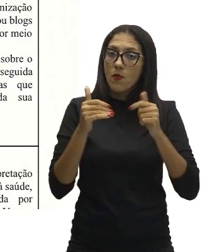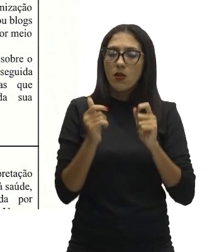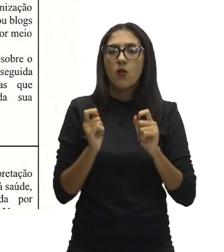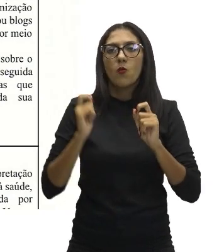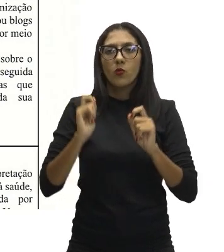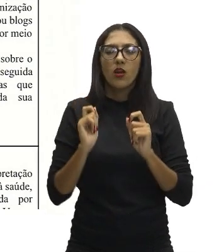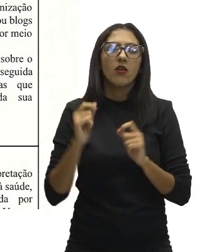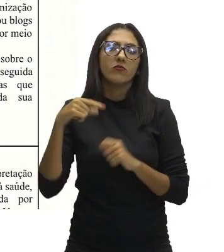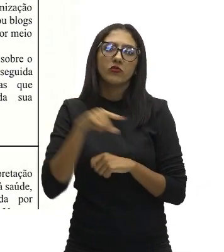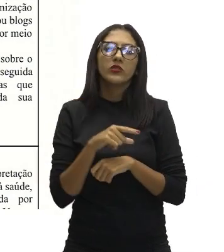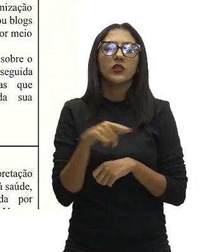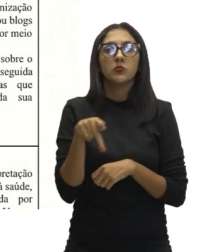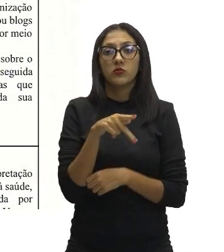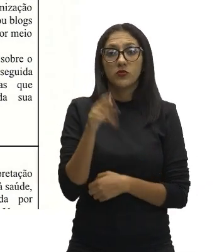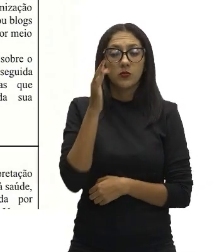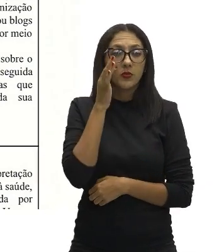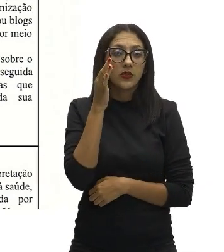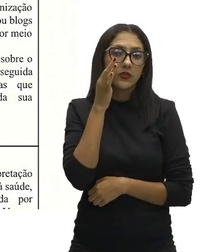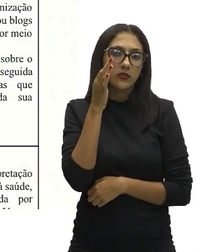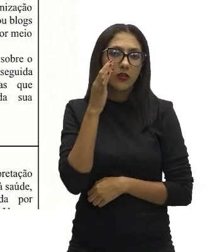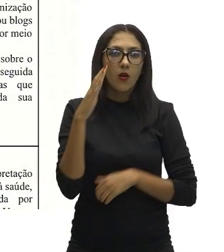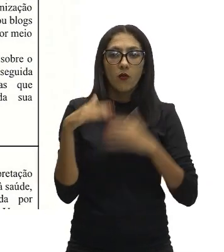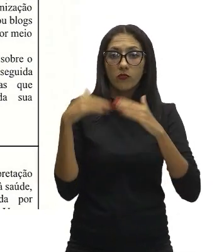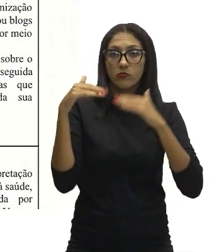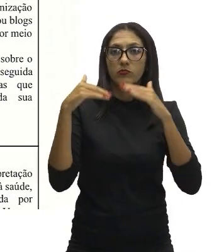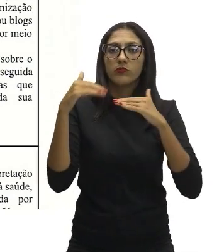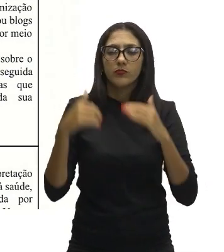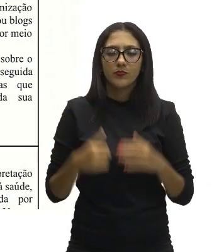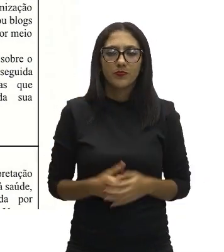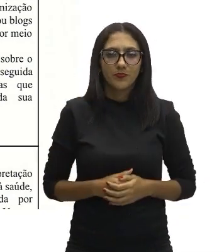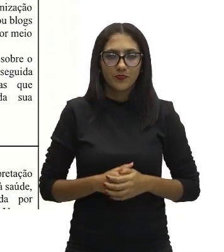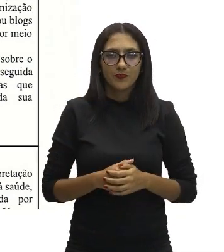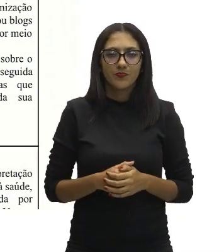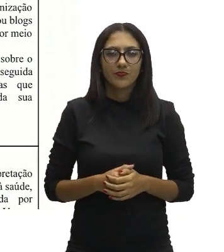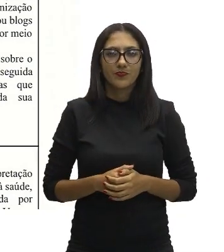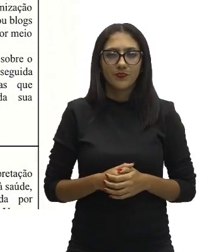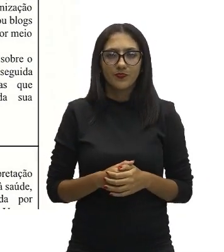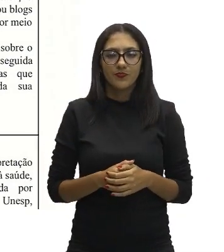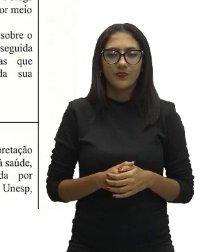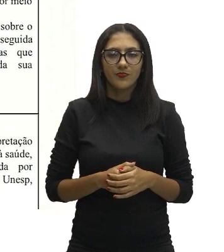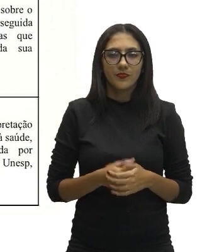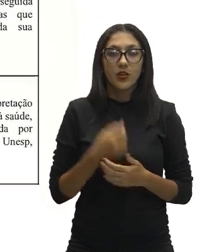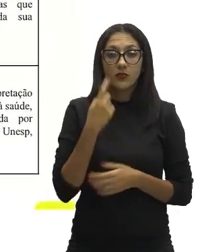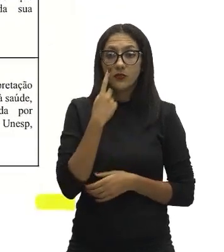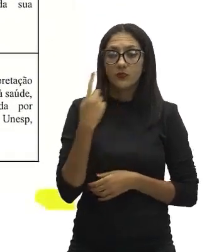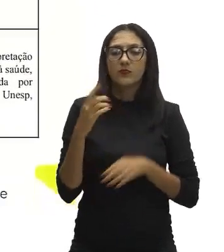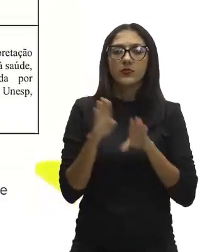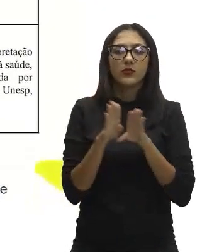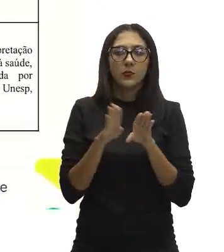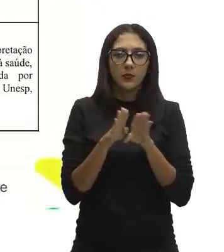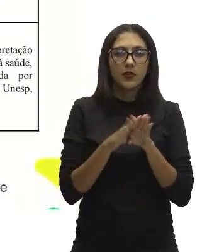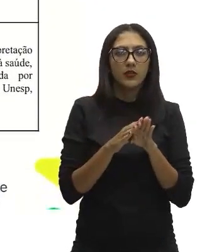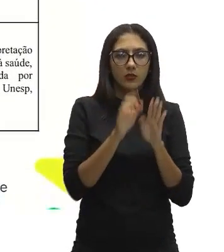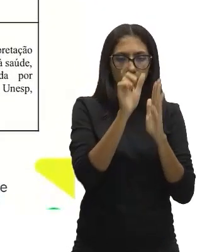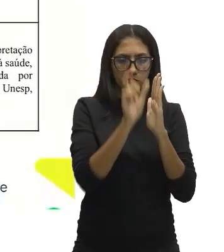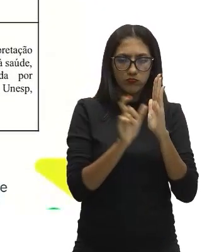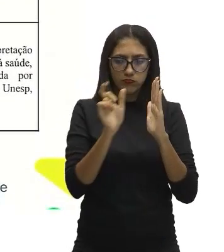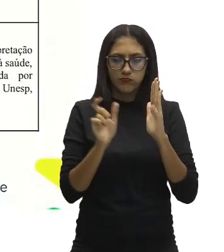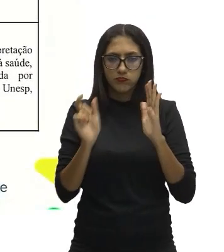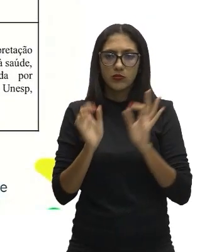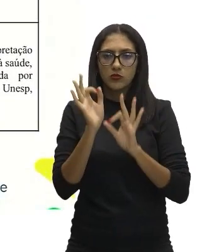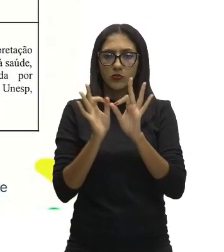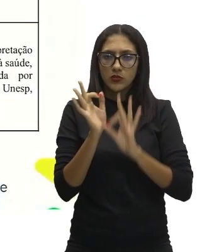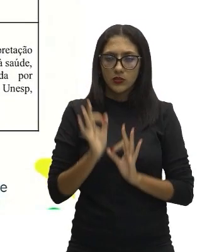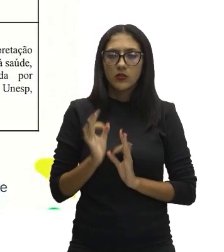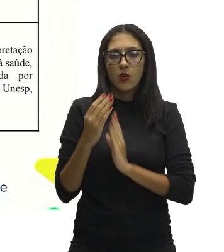lá na ponta. Exato. Aí o plano de aula traz aqui o campo de exposição dos conteúdos, né, a coluna dos recursos e as orientações didáticas. A gente tem aqui as